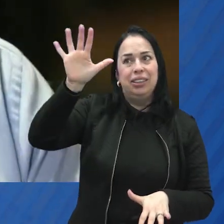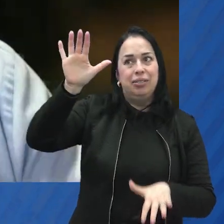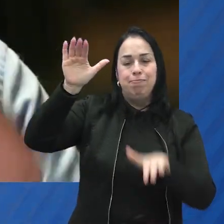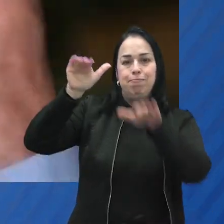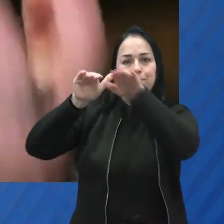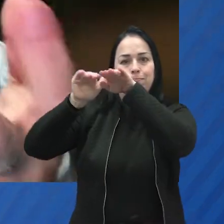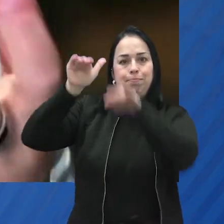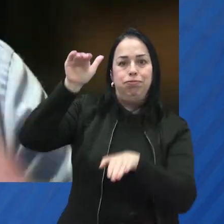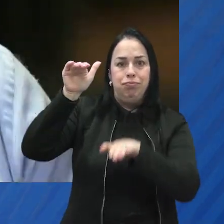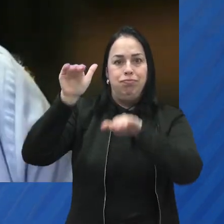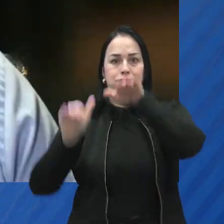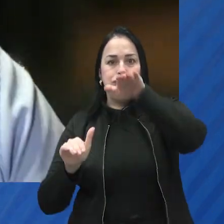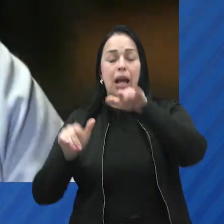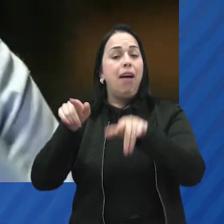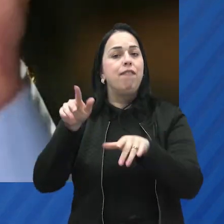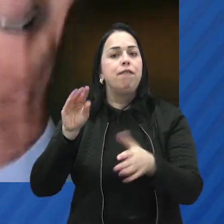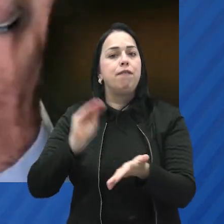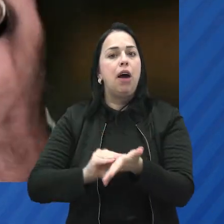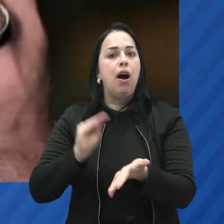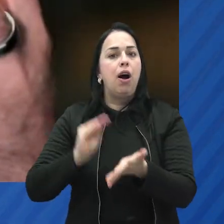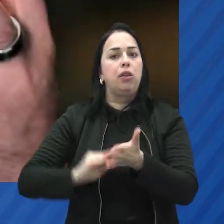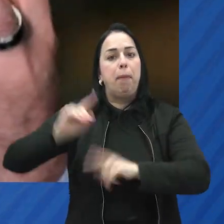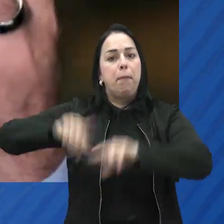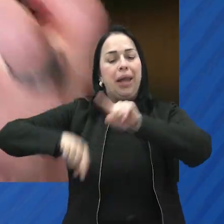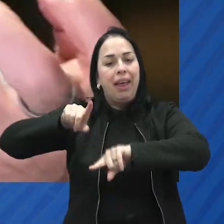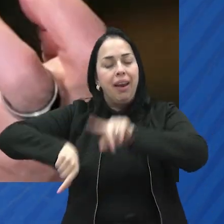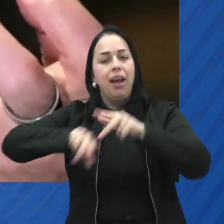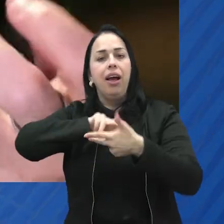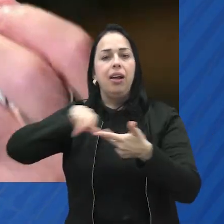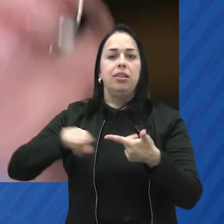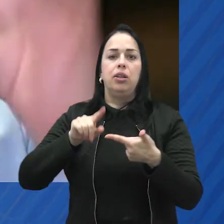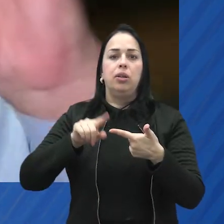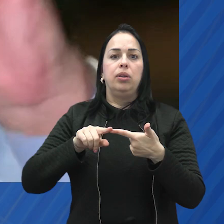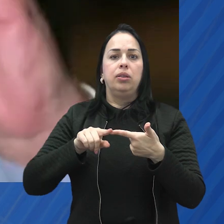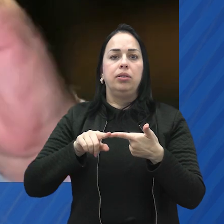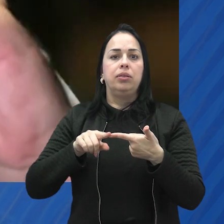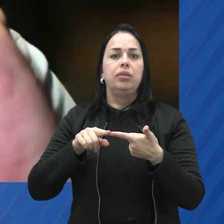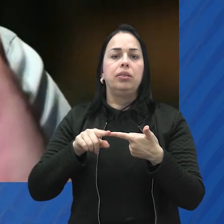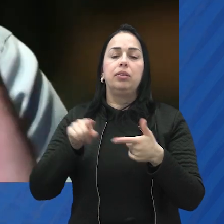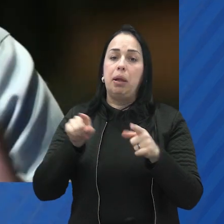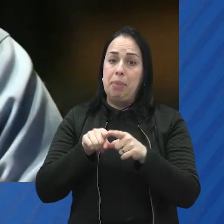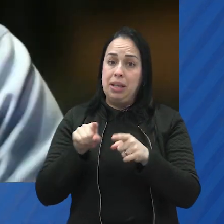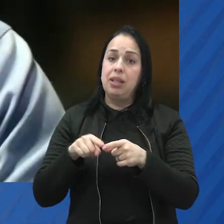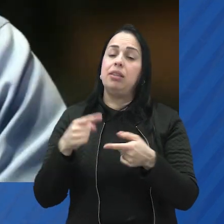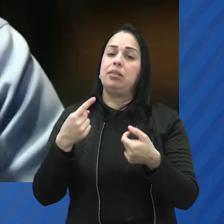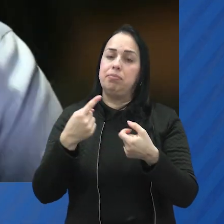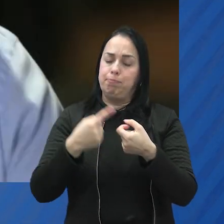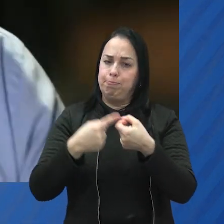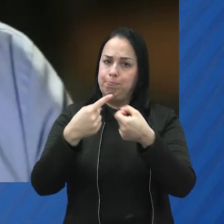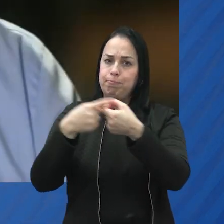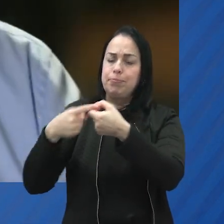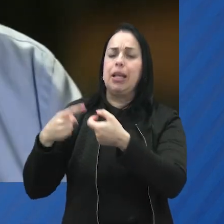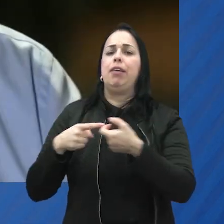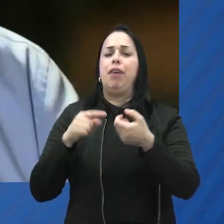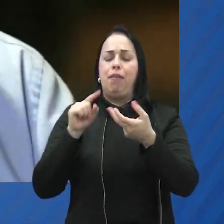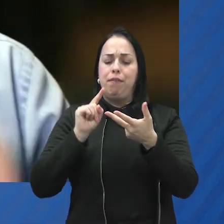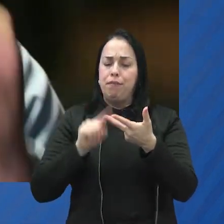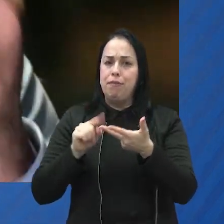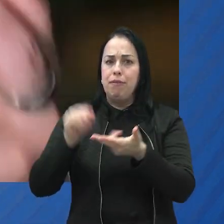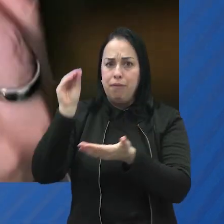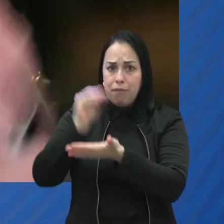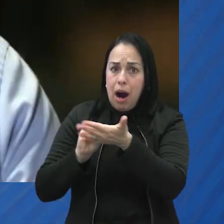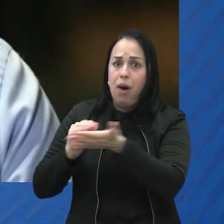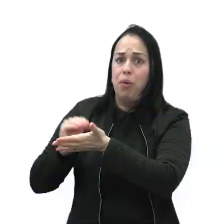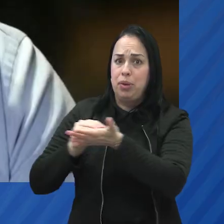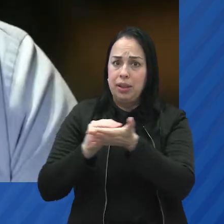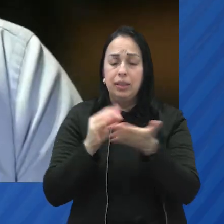região, do ponto de vista de aparelhagem do governo, tanto municipal, quanto estadual,